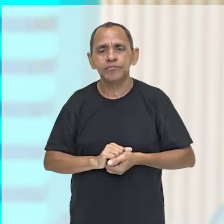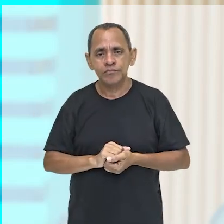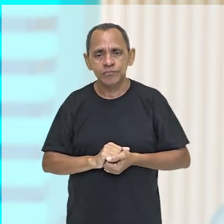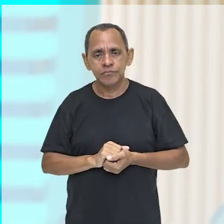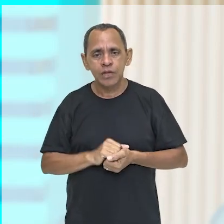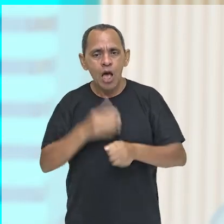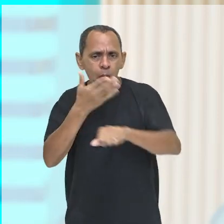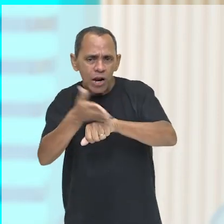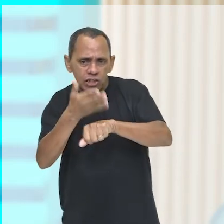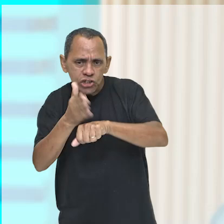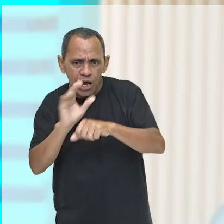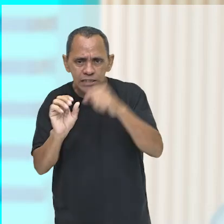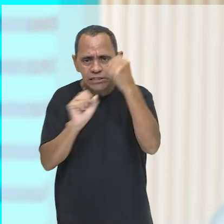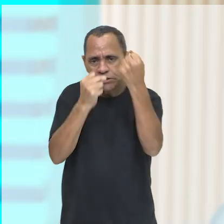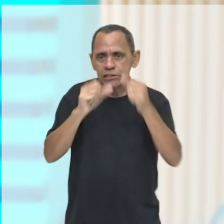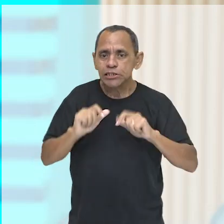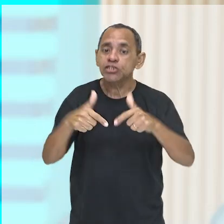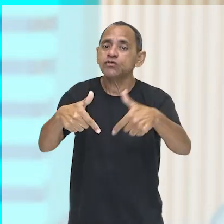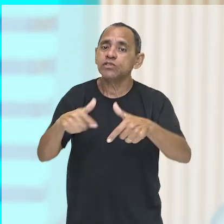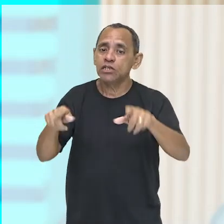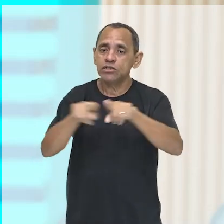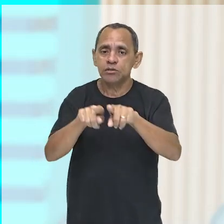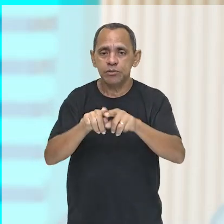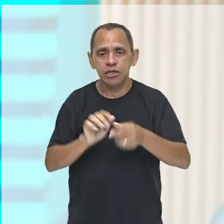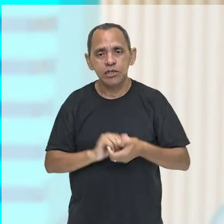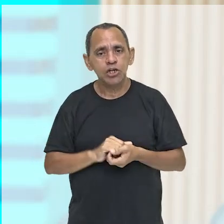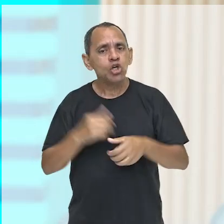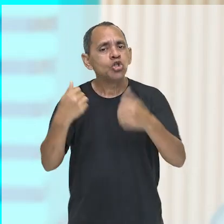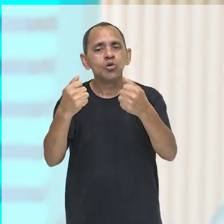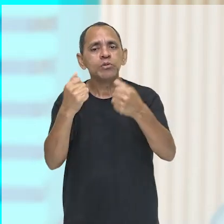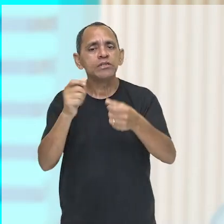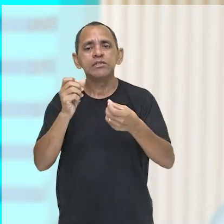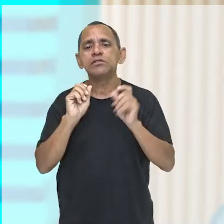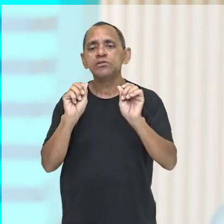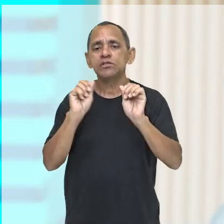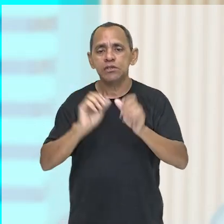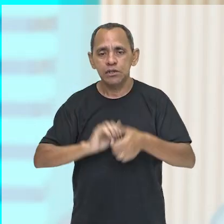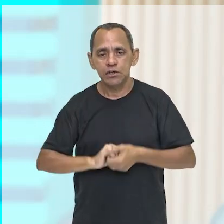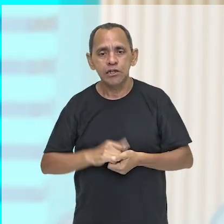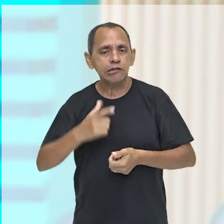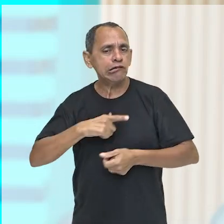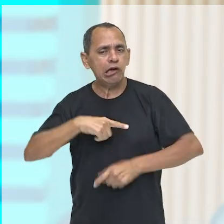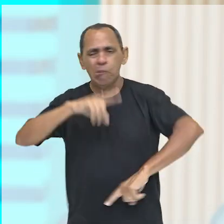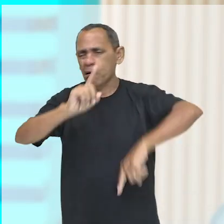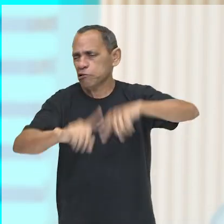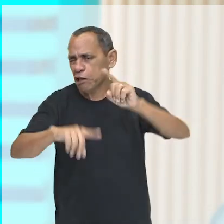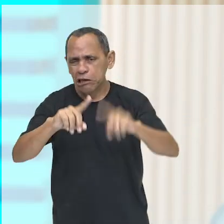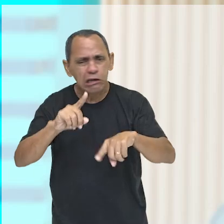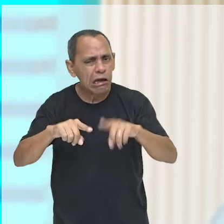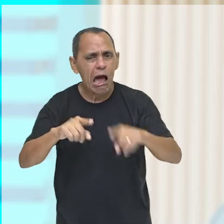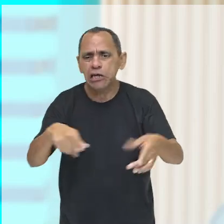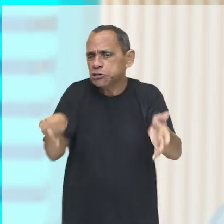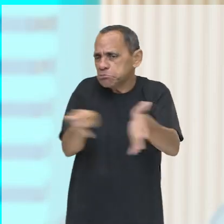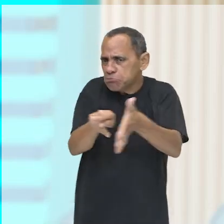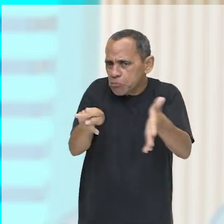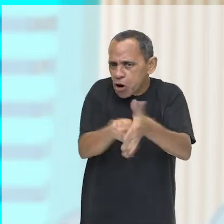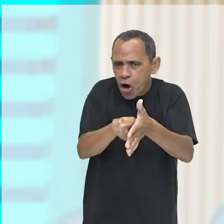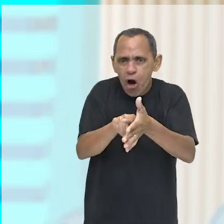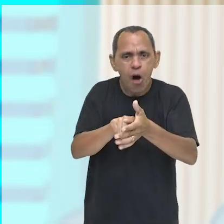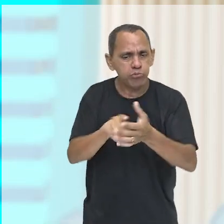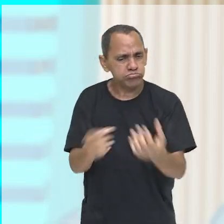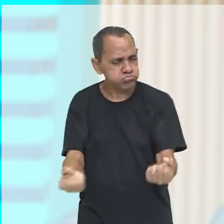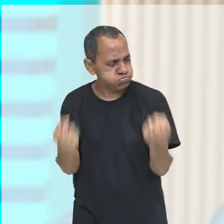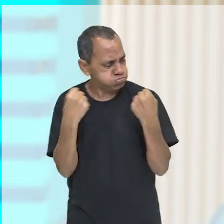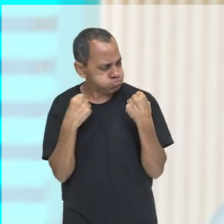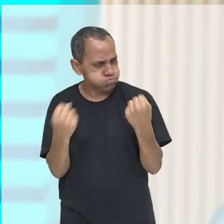exercícios, certo? Então ele não demanda que haja equipamentos, aparelhos de musculação, halteres,